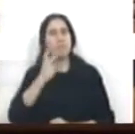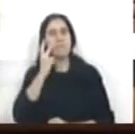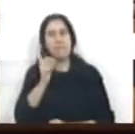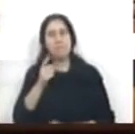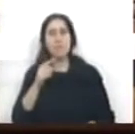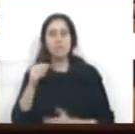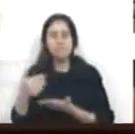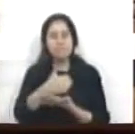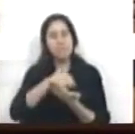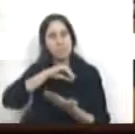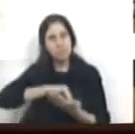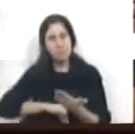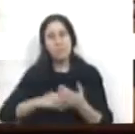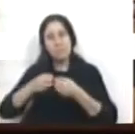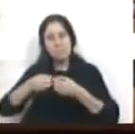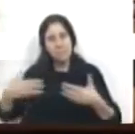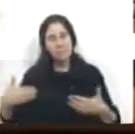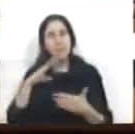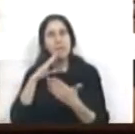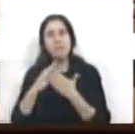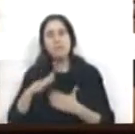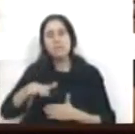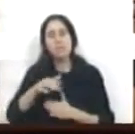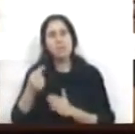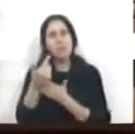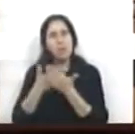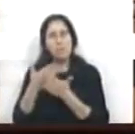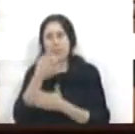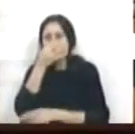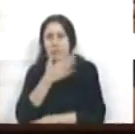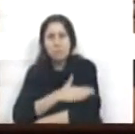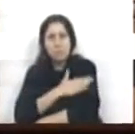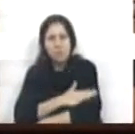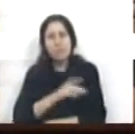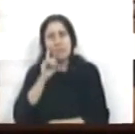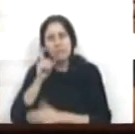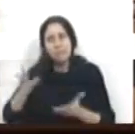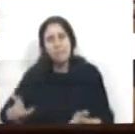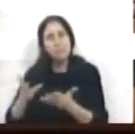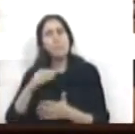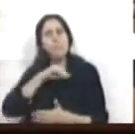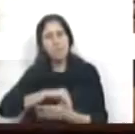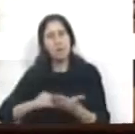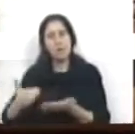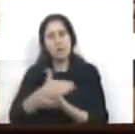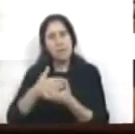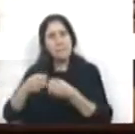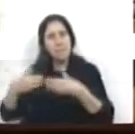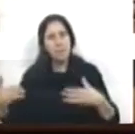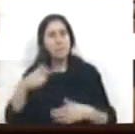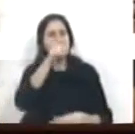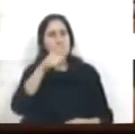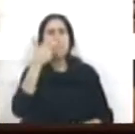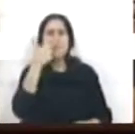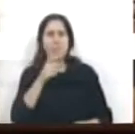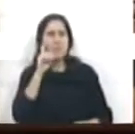mais rendimento. Defende quem está numa situação economicamente mais vulnerável porque vai ter mais rendimento. Defende os